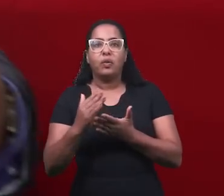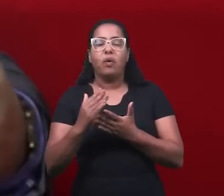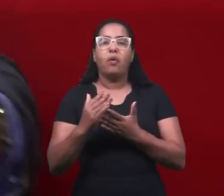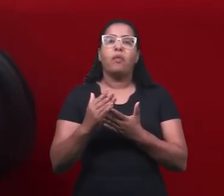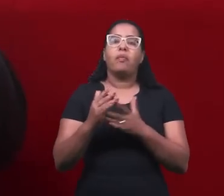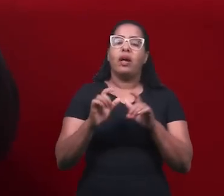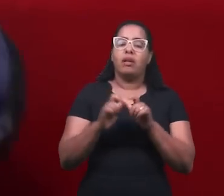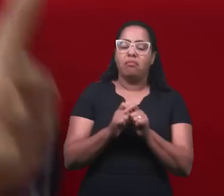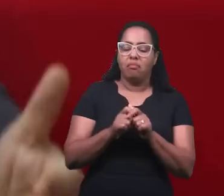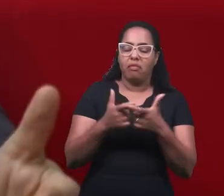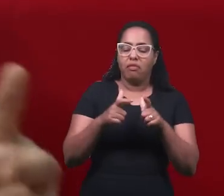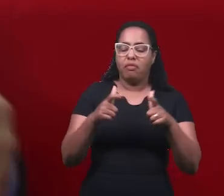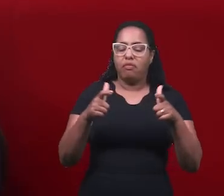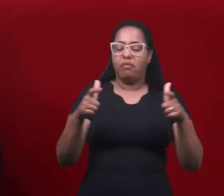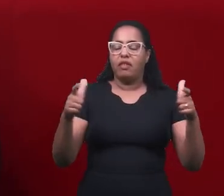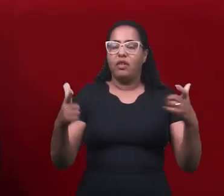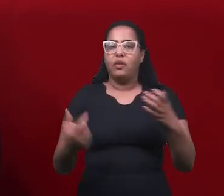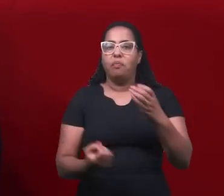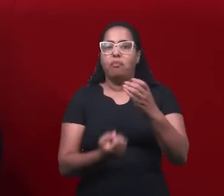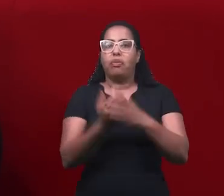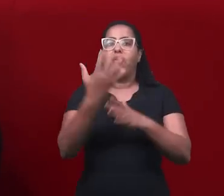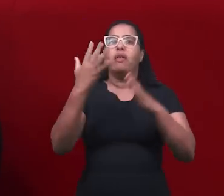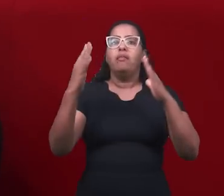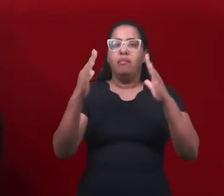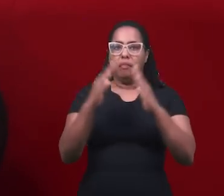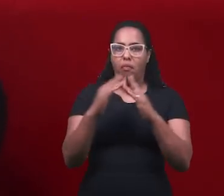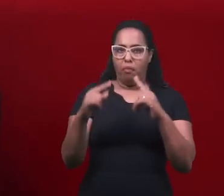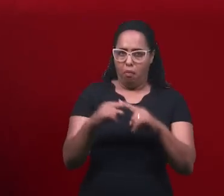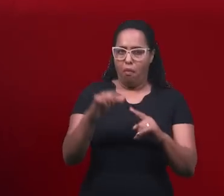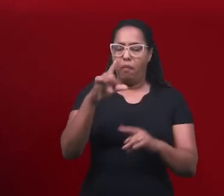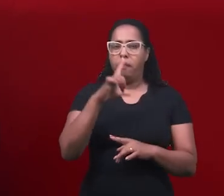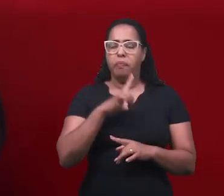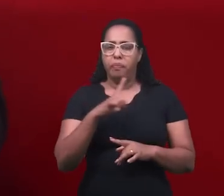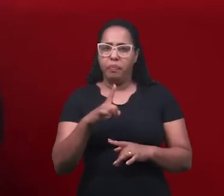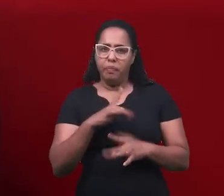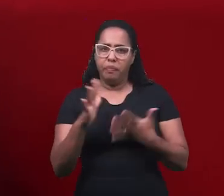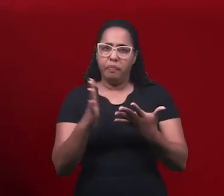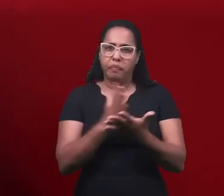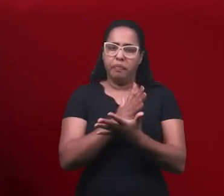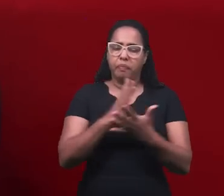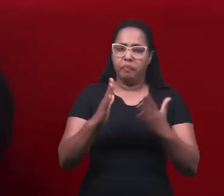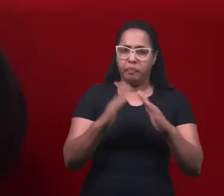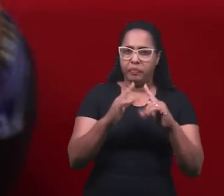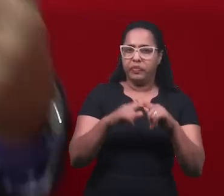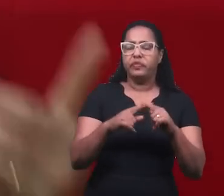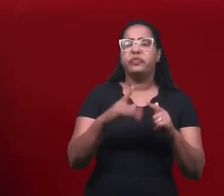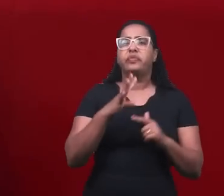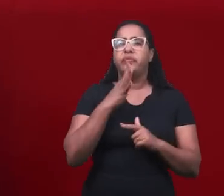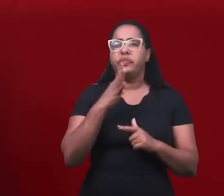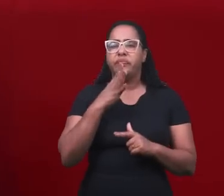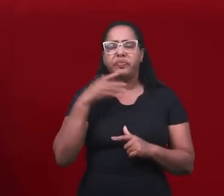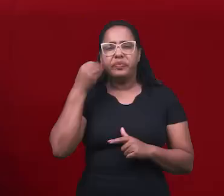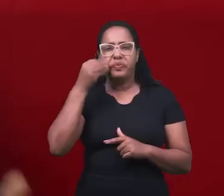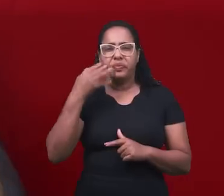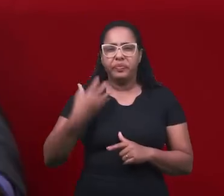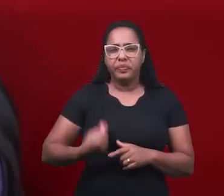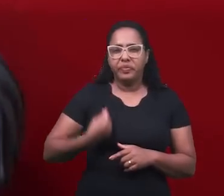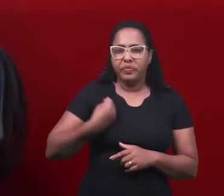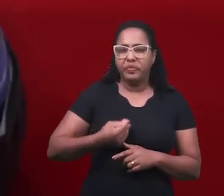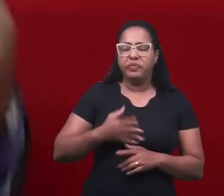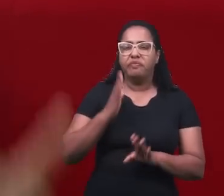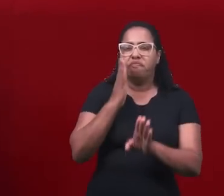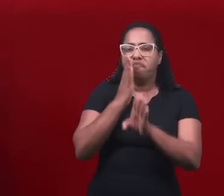desse núcleo ali cresce e torna uma igreja. Há igrejas que conhecem a experiência que vivemos,